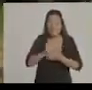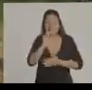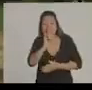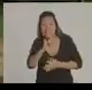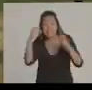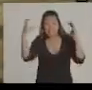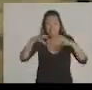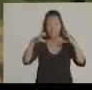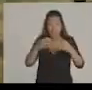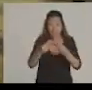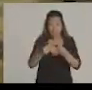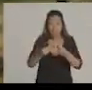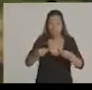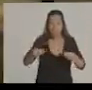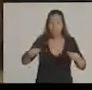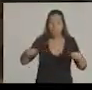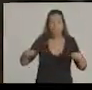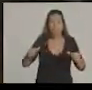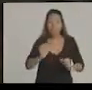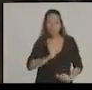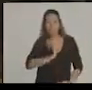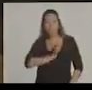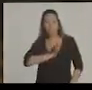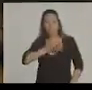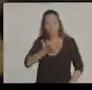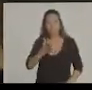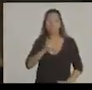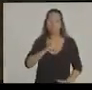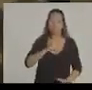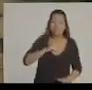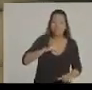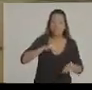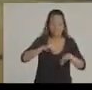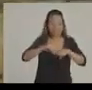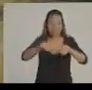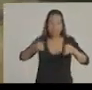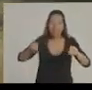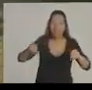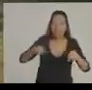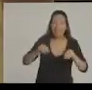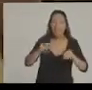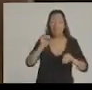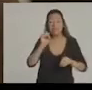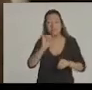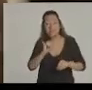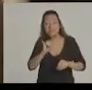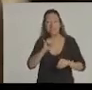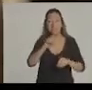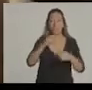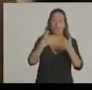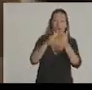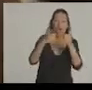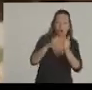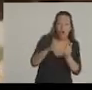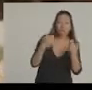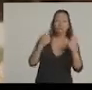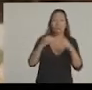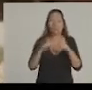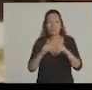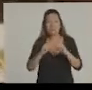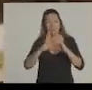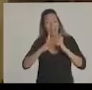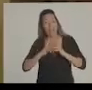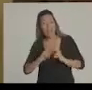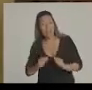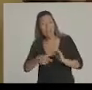assim, esse chão. Quando chove, isso aqui é lama pura. Muito barro, muita lama. Quando vai pro ponto do ônibus, tem que levar um